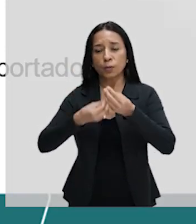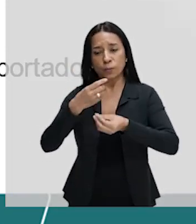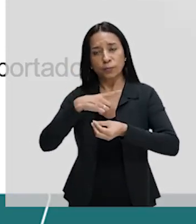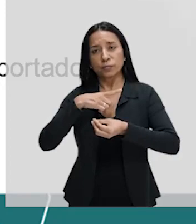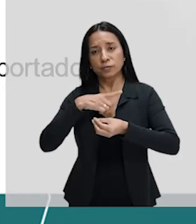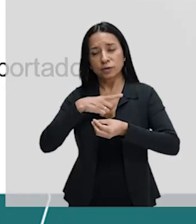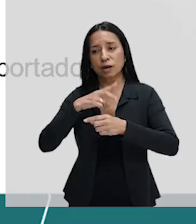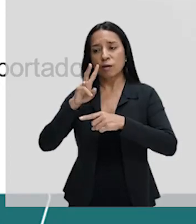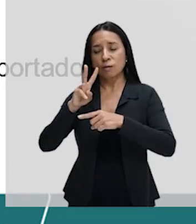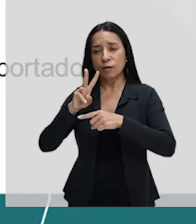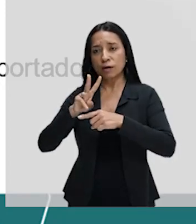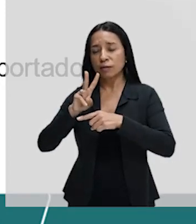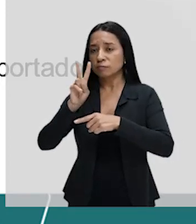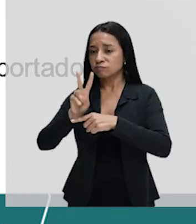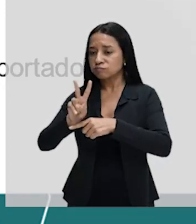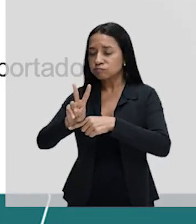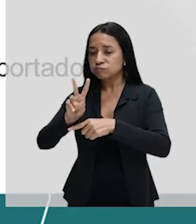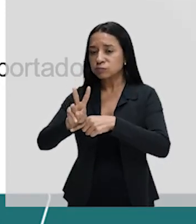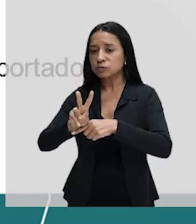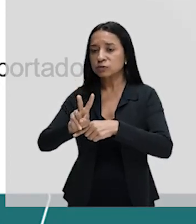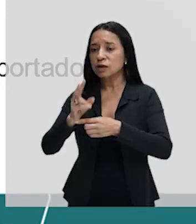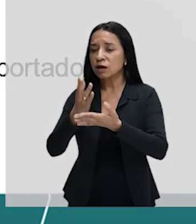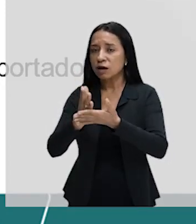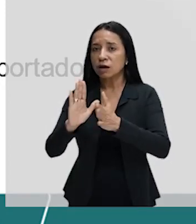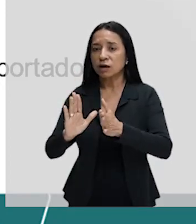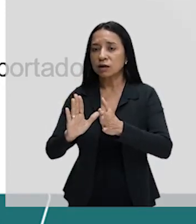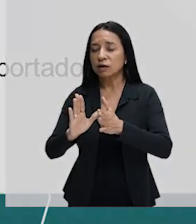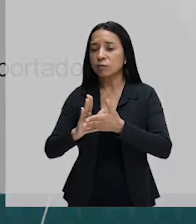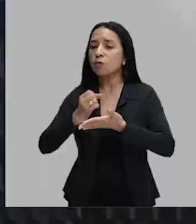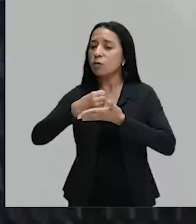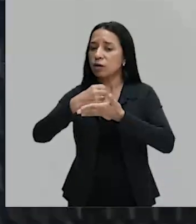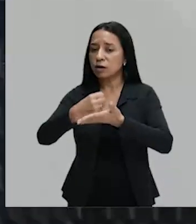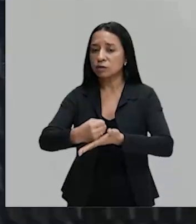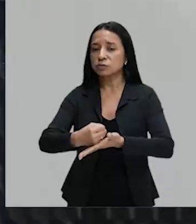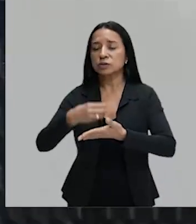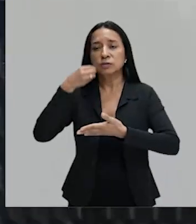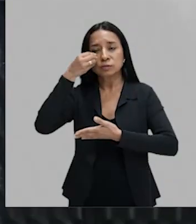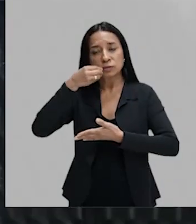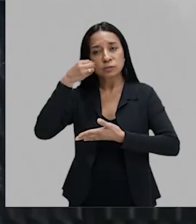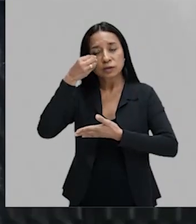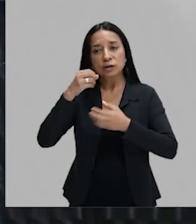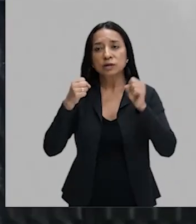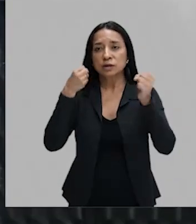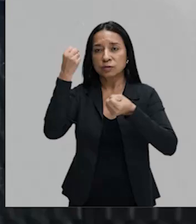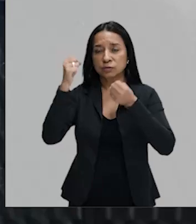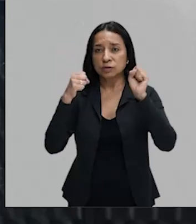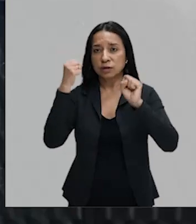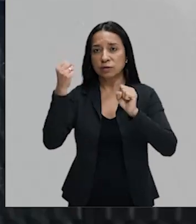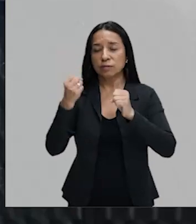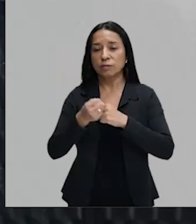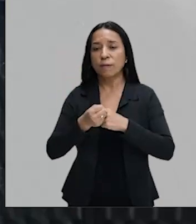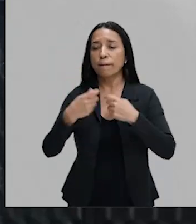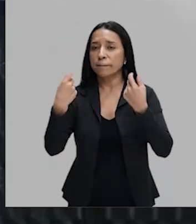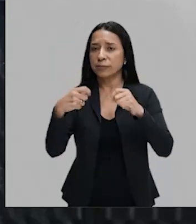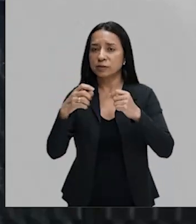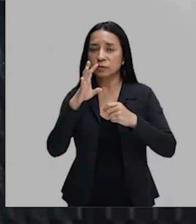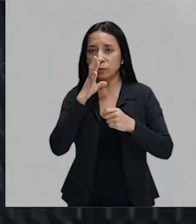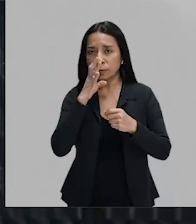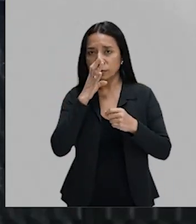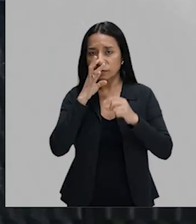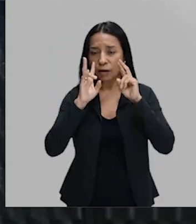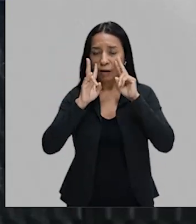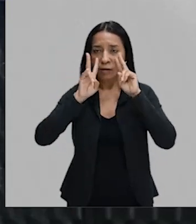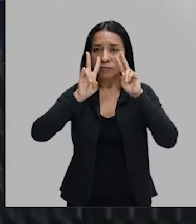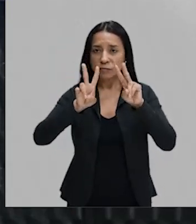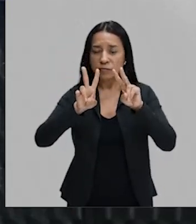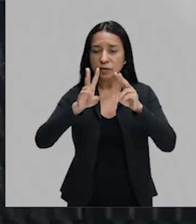certo caráter protecionista, ela acabou favorecendo a essa experiência industrial. Mas é preciso observar